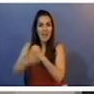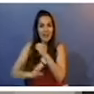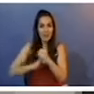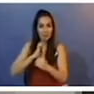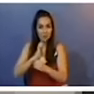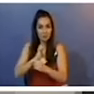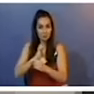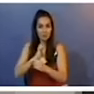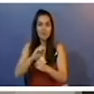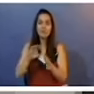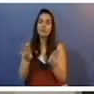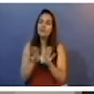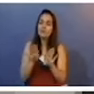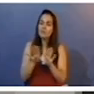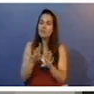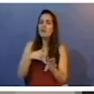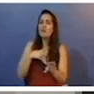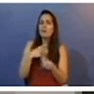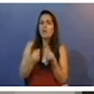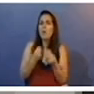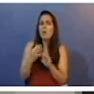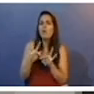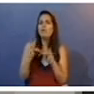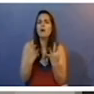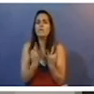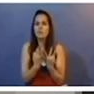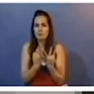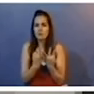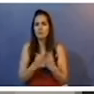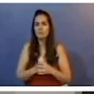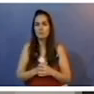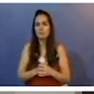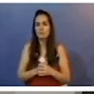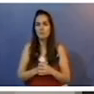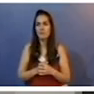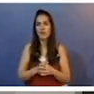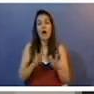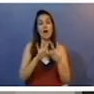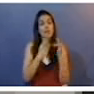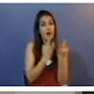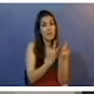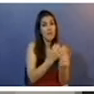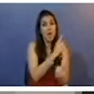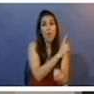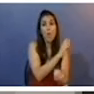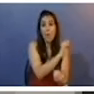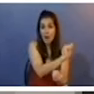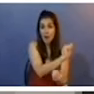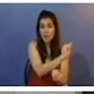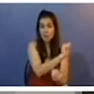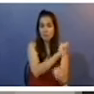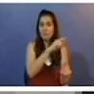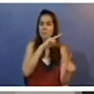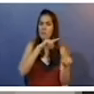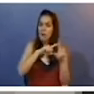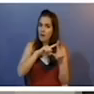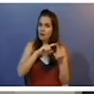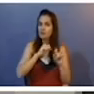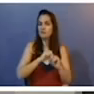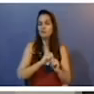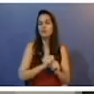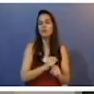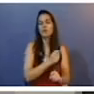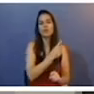vão ter a carga correspondente à família em que eles estão. Então, a família 1A tem a carga 1+, a família 2A tem a